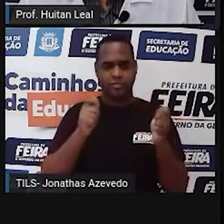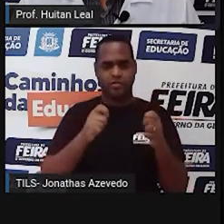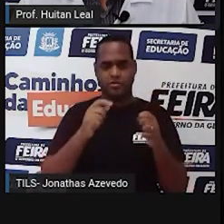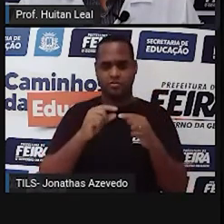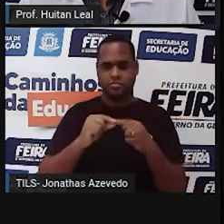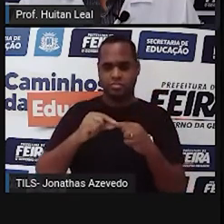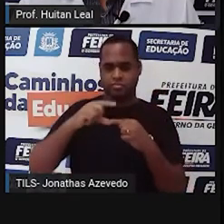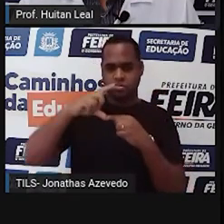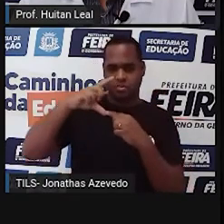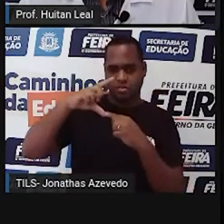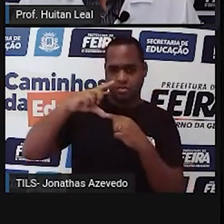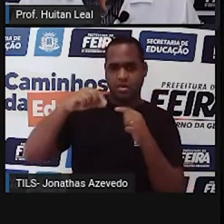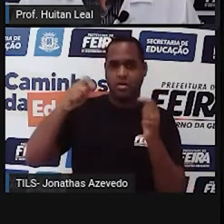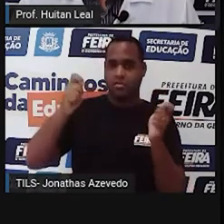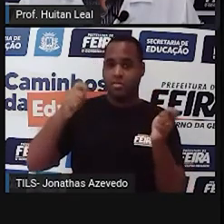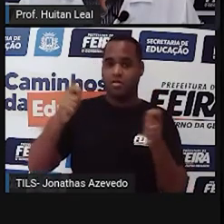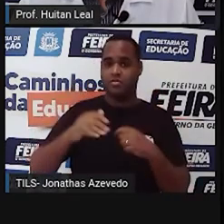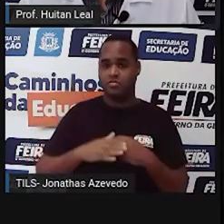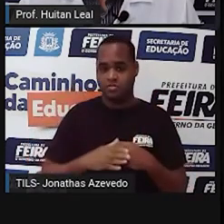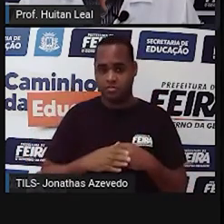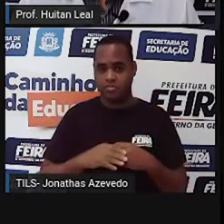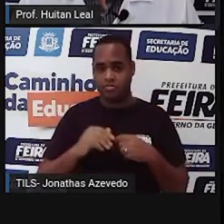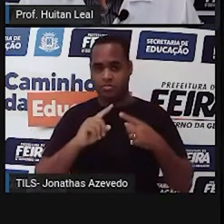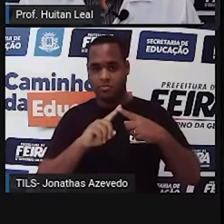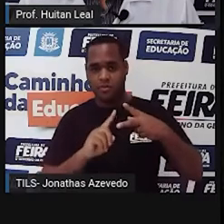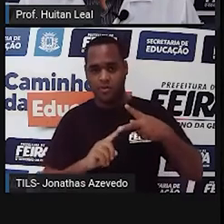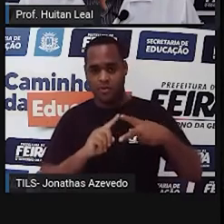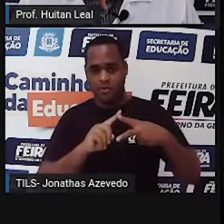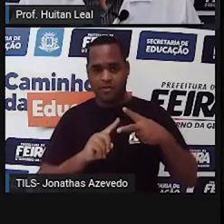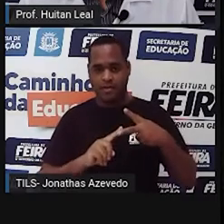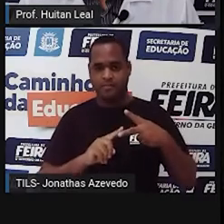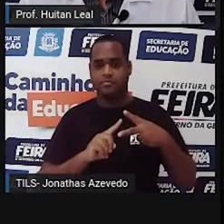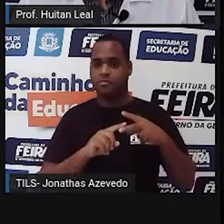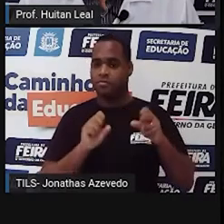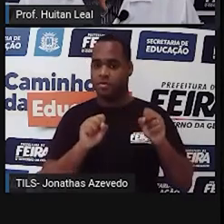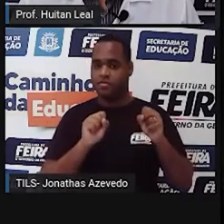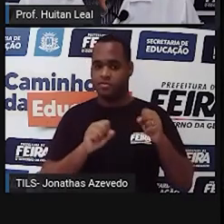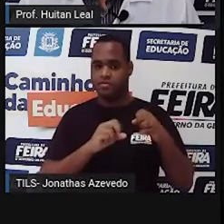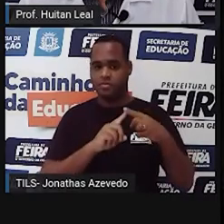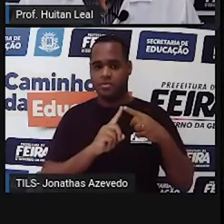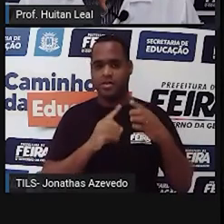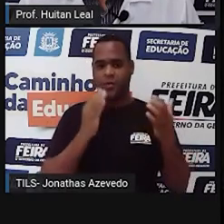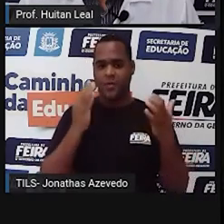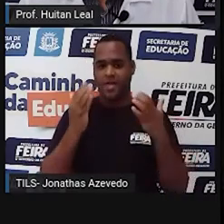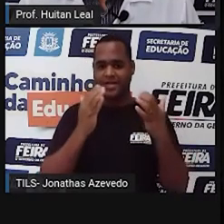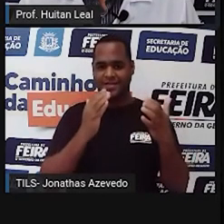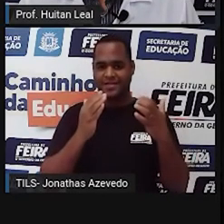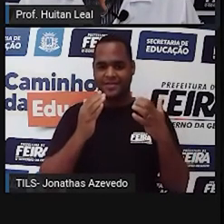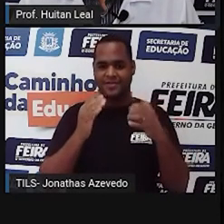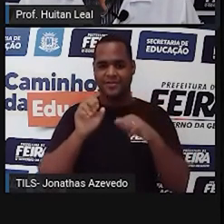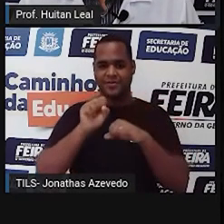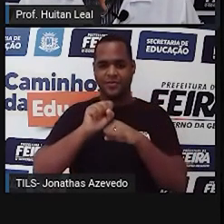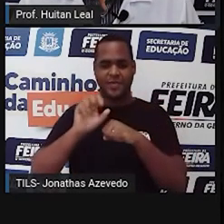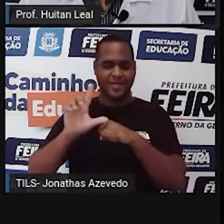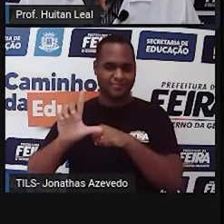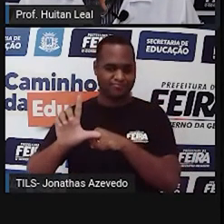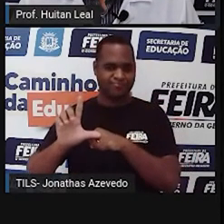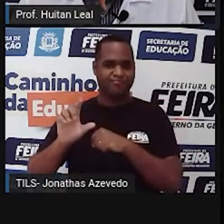de flexão de grau. São dois os graus do advérbio: o comparativo e